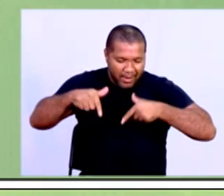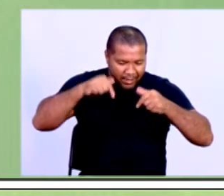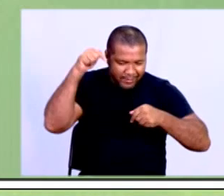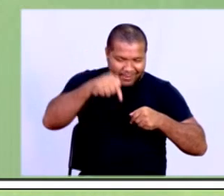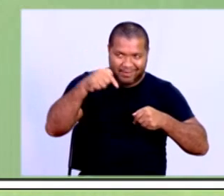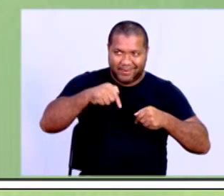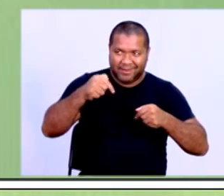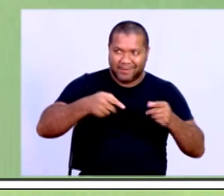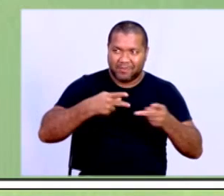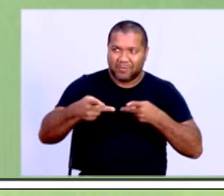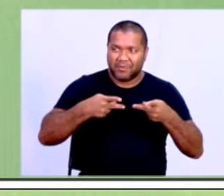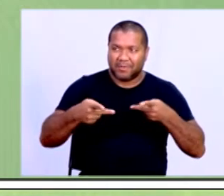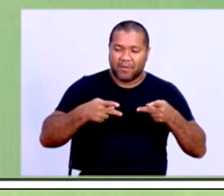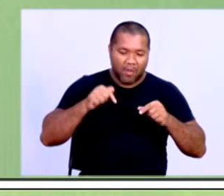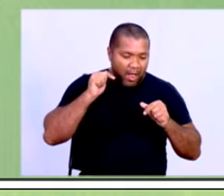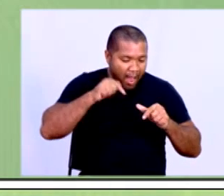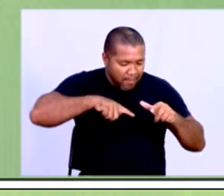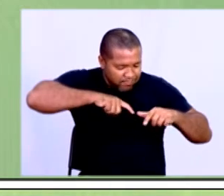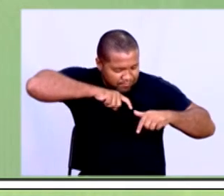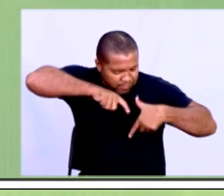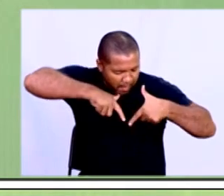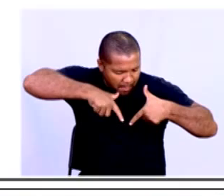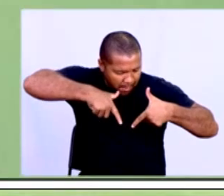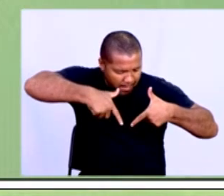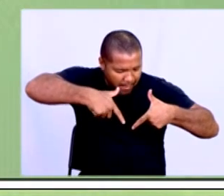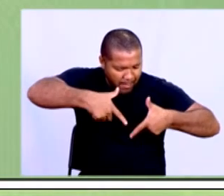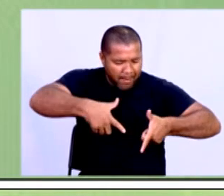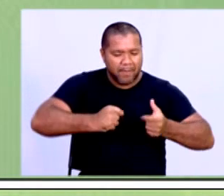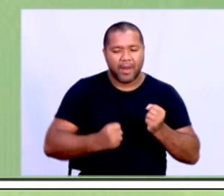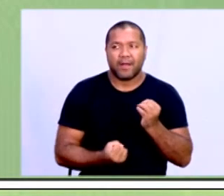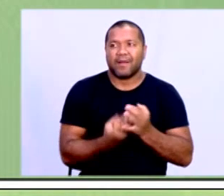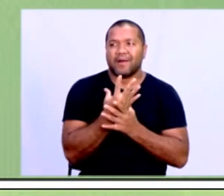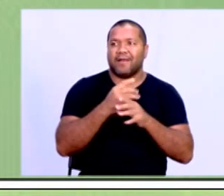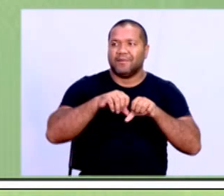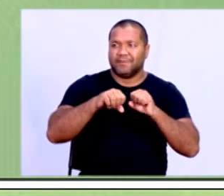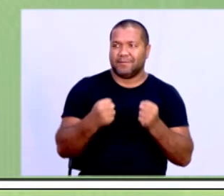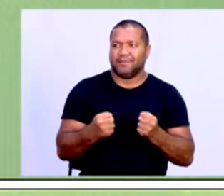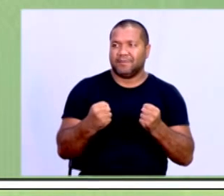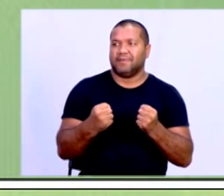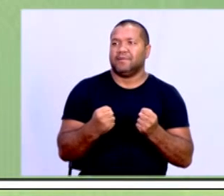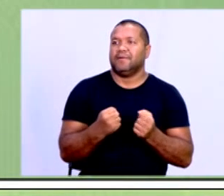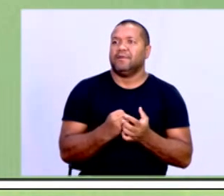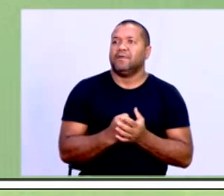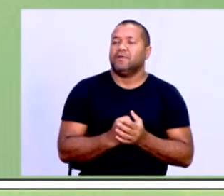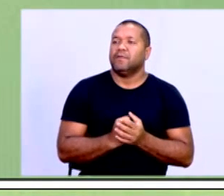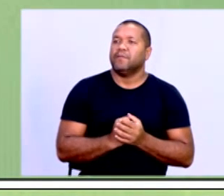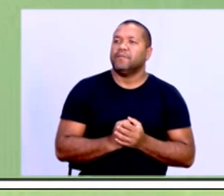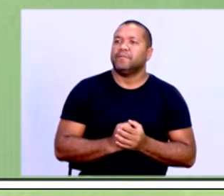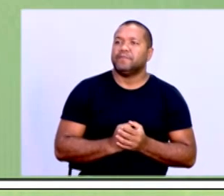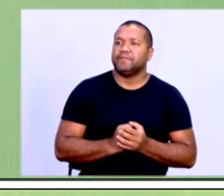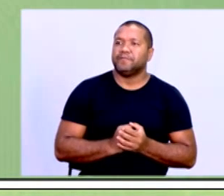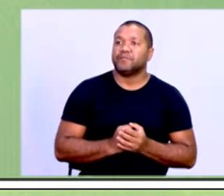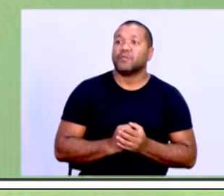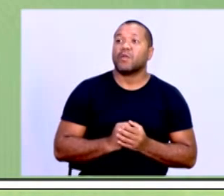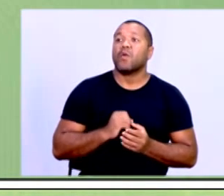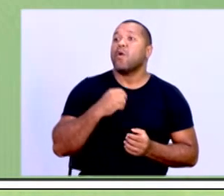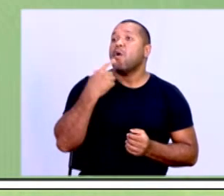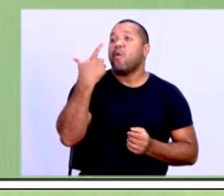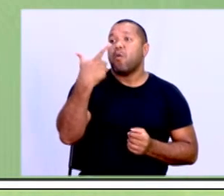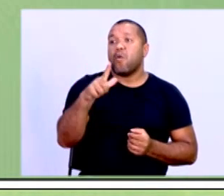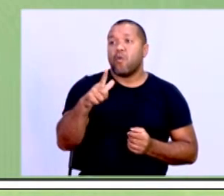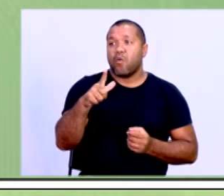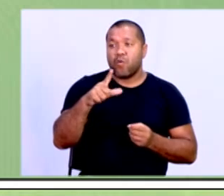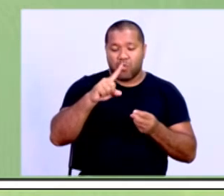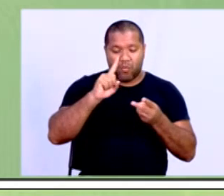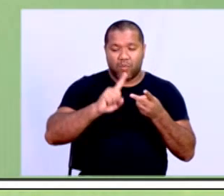desenvolver a aplicação, o sistema. O próximo componente é construir a